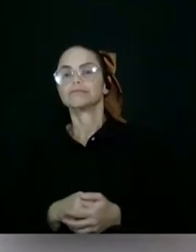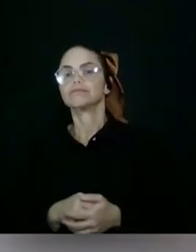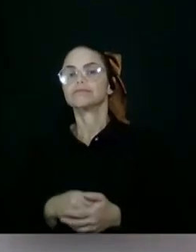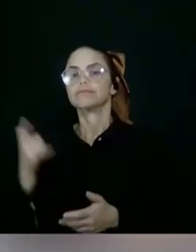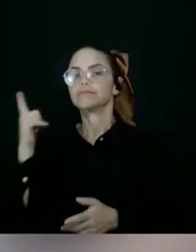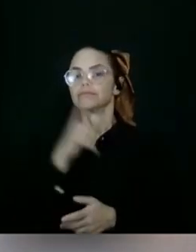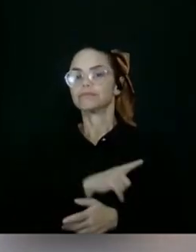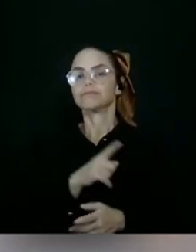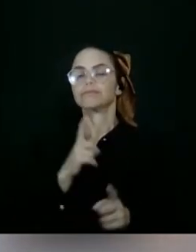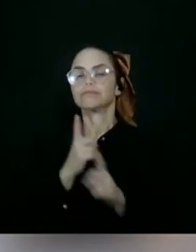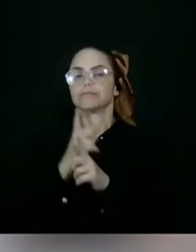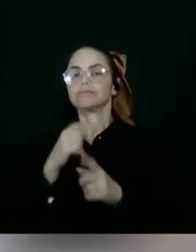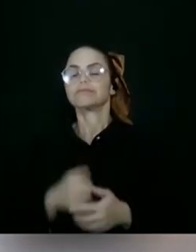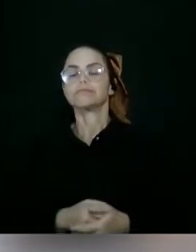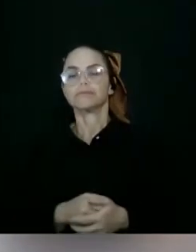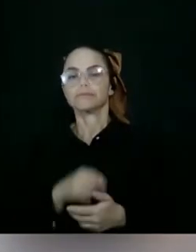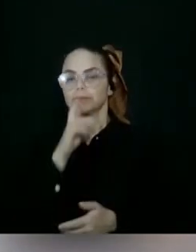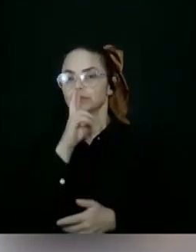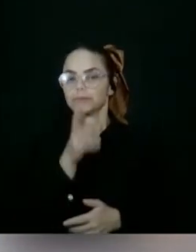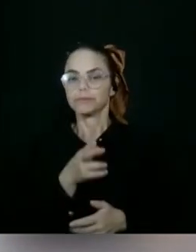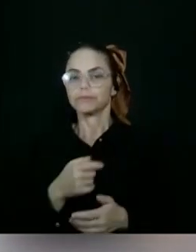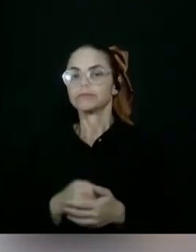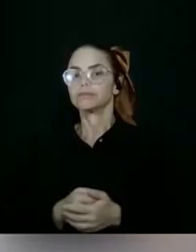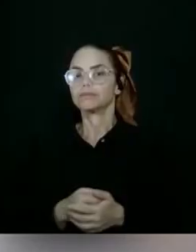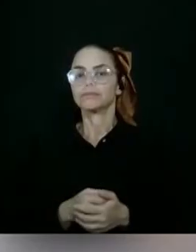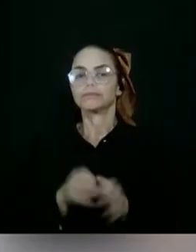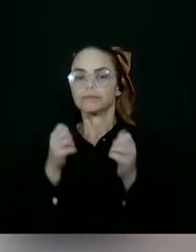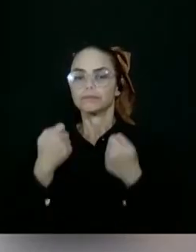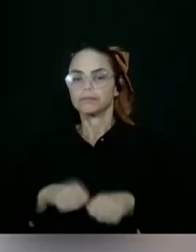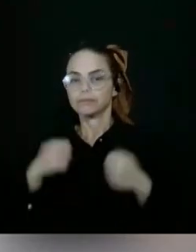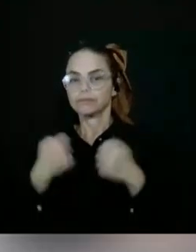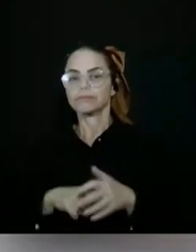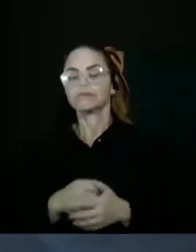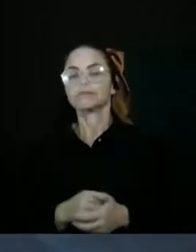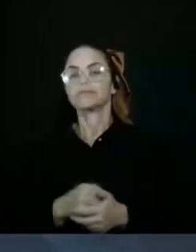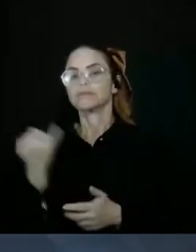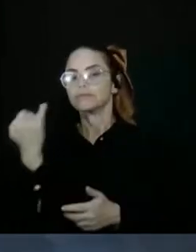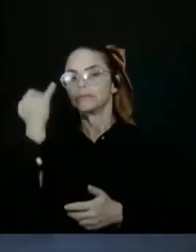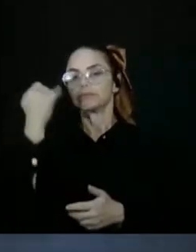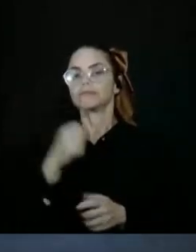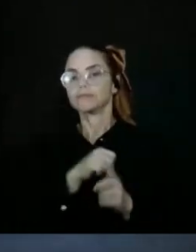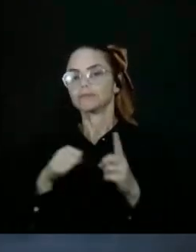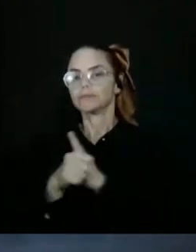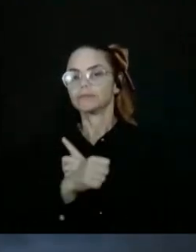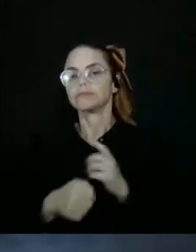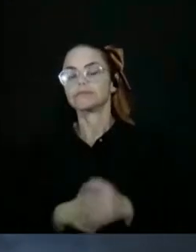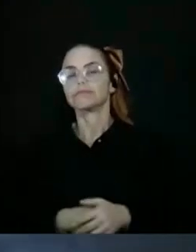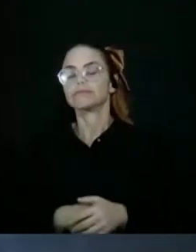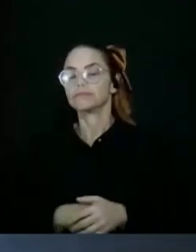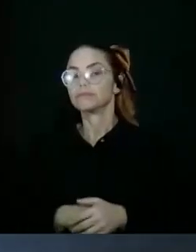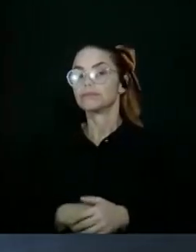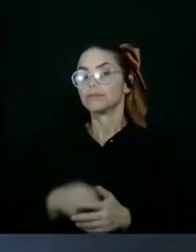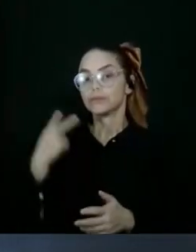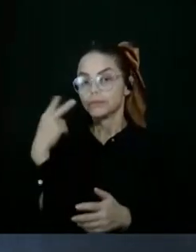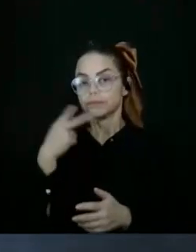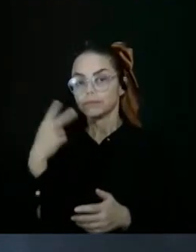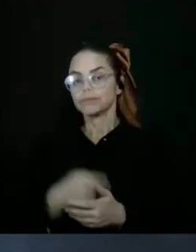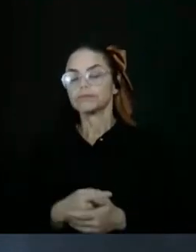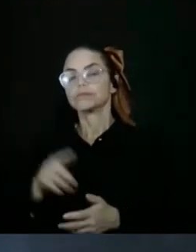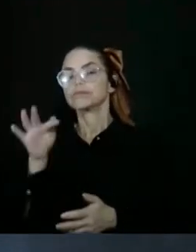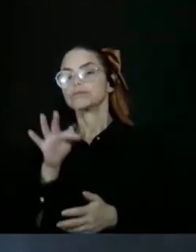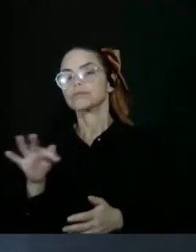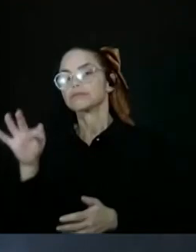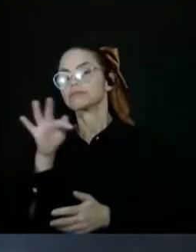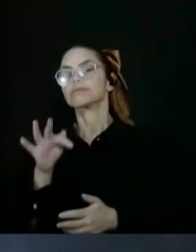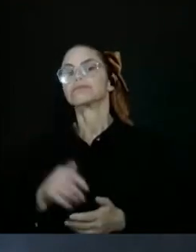respostas que a gente acha que são necessárias e importantes para a sociedade. Segundo o vereador, a federalização do caso